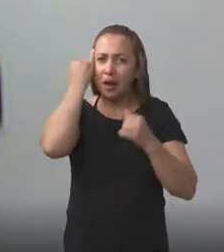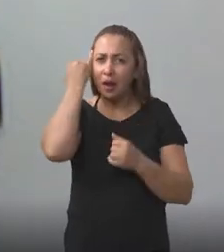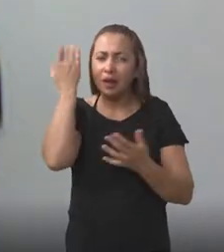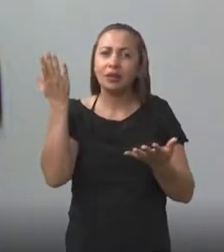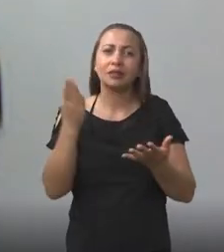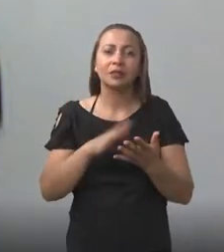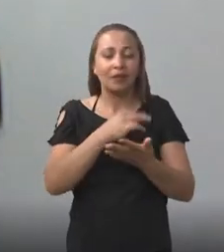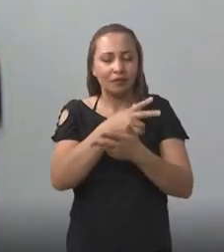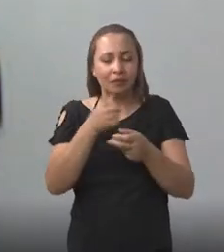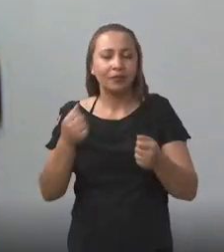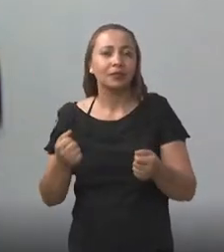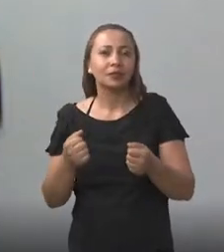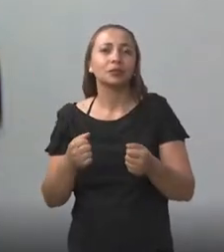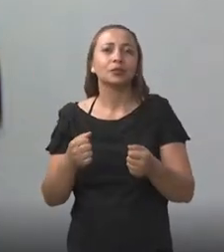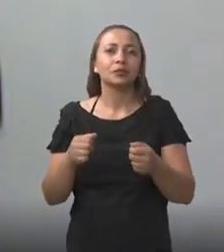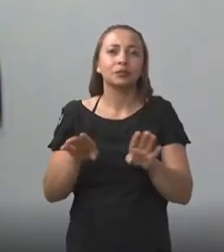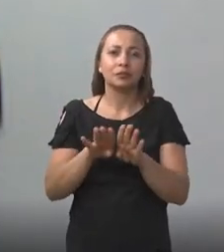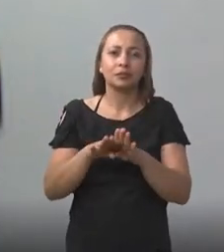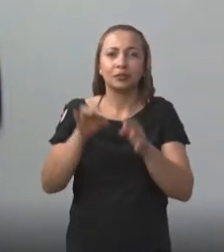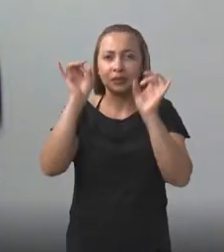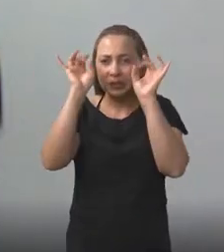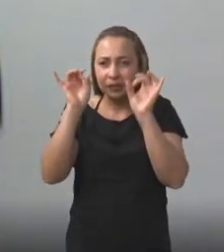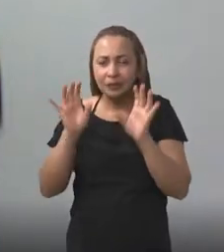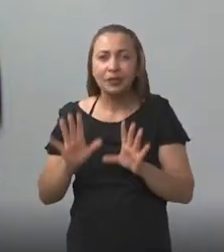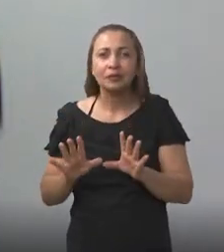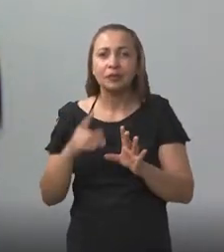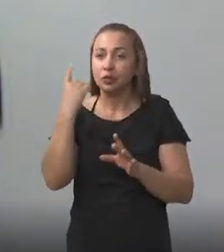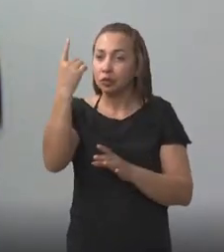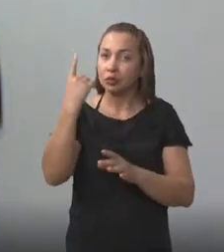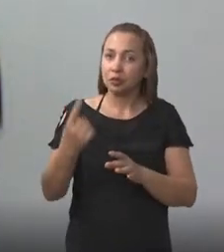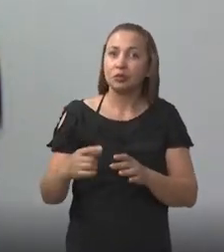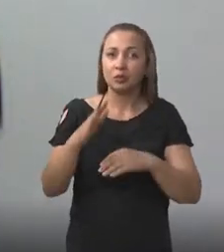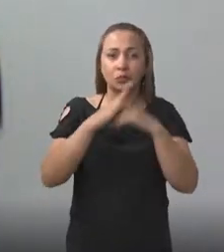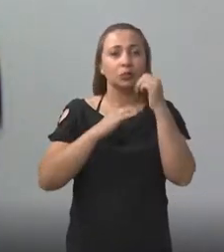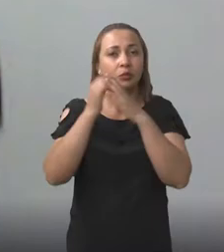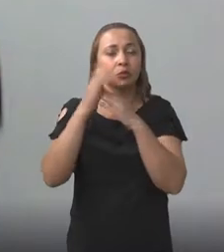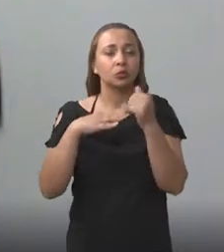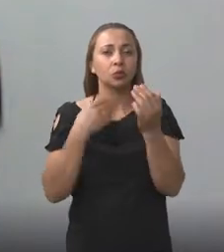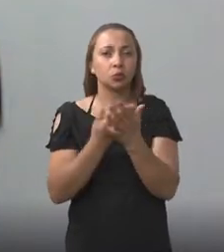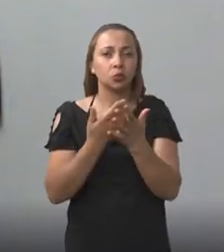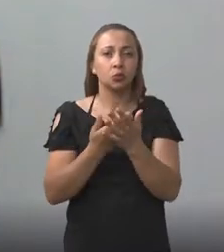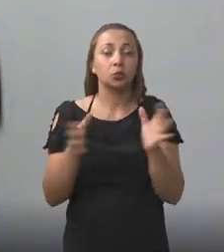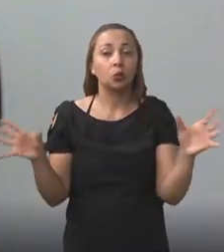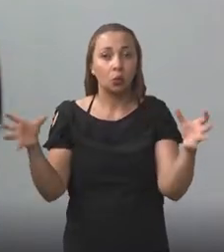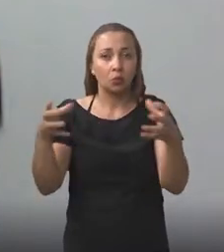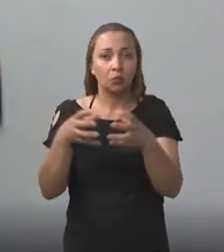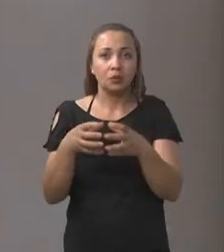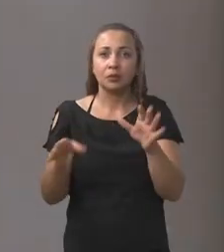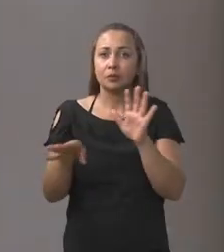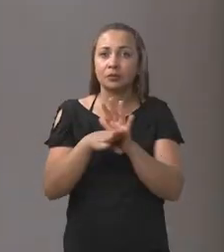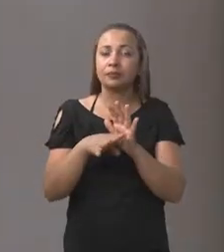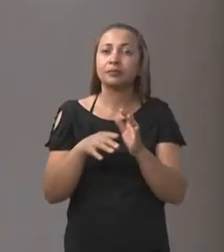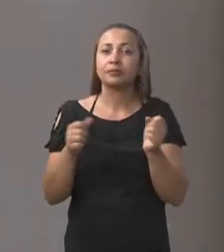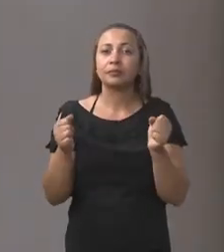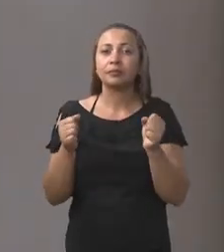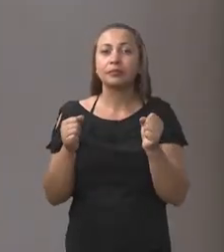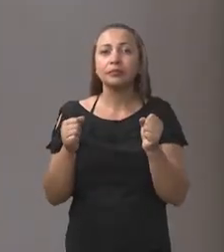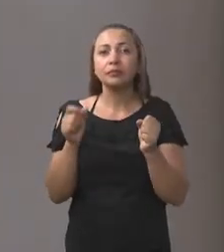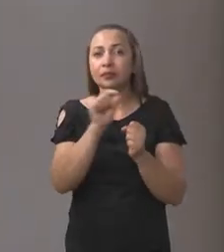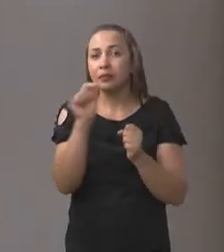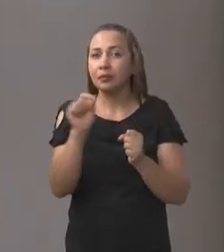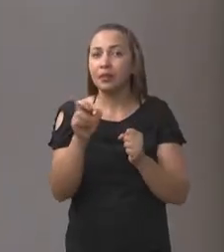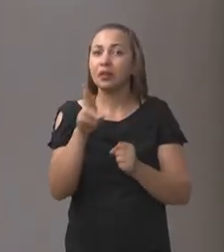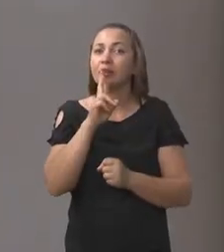sedentário. Várias questões assim, bem específicas desses profissionais, o estudo contempla. E até então,